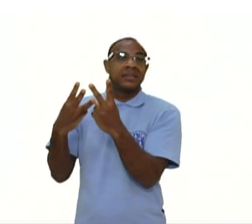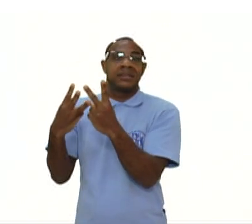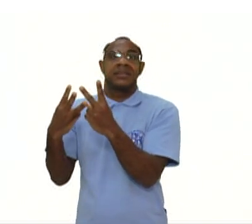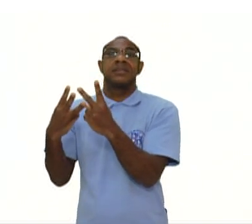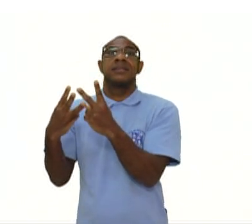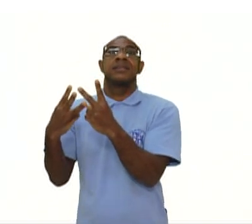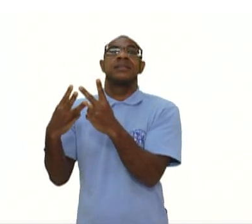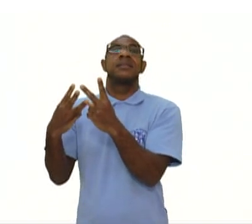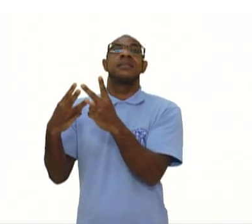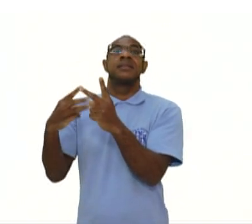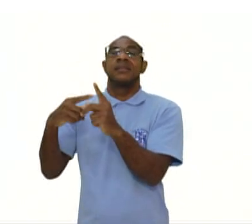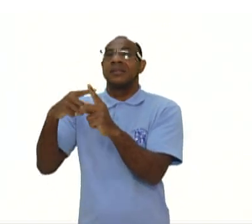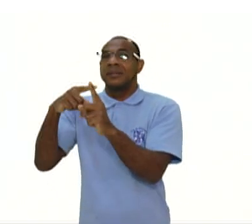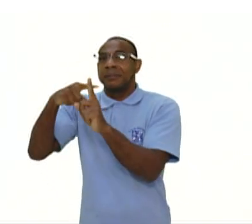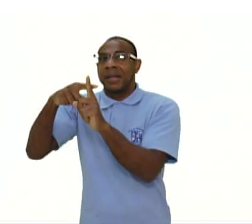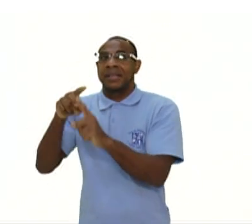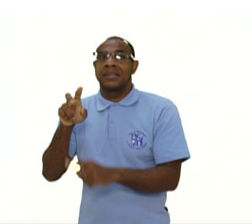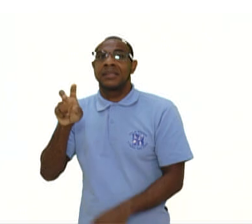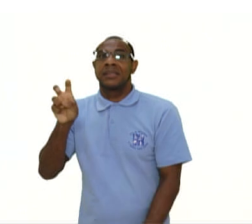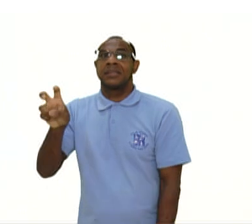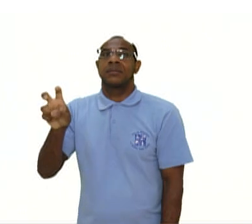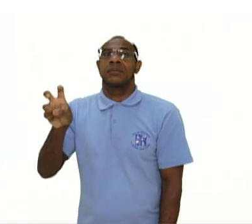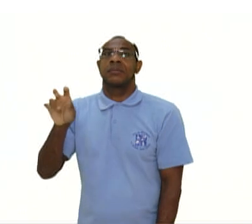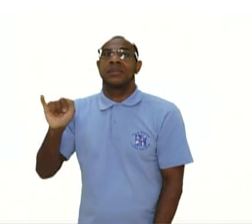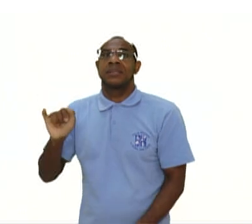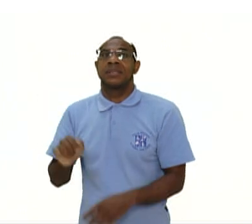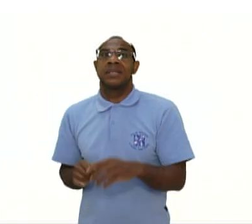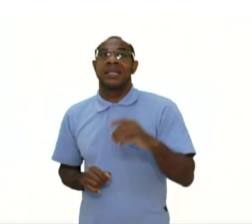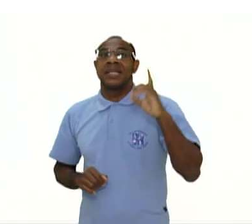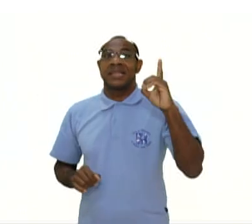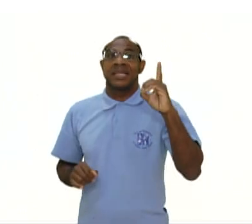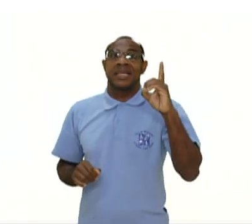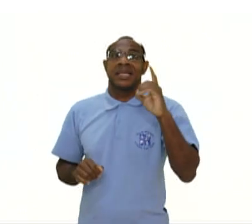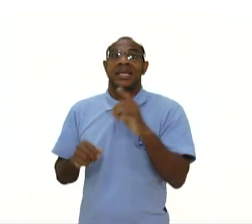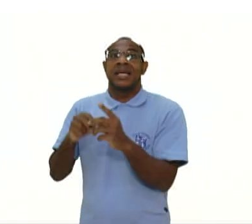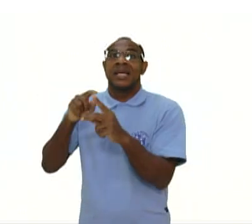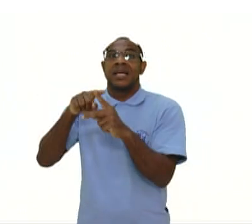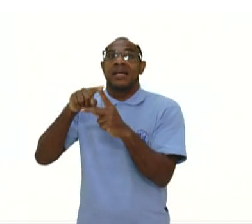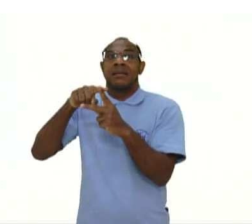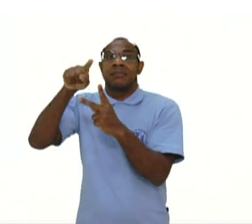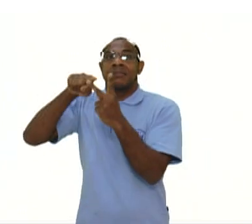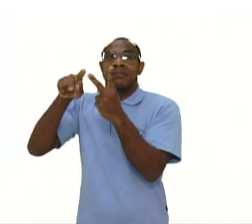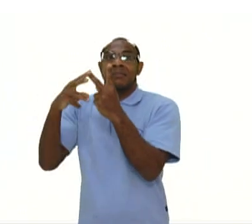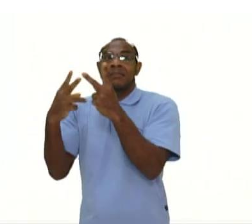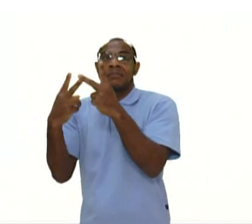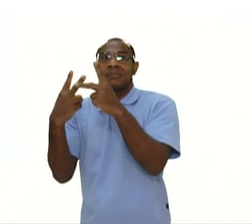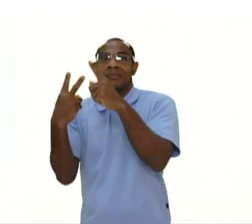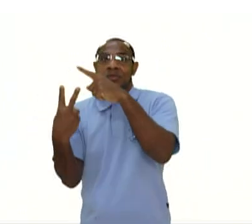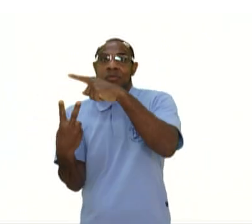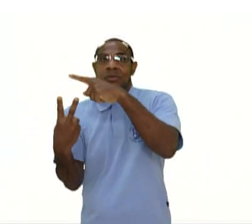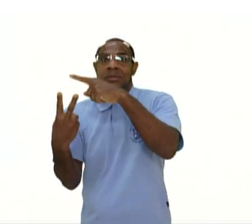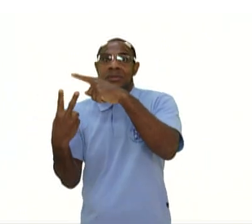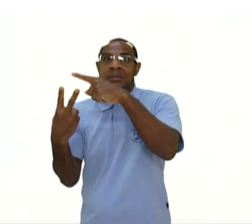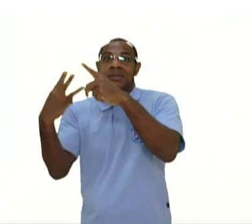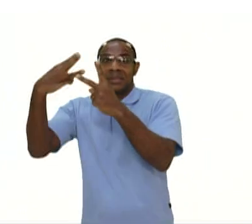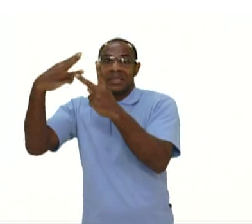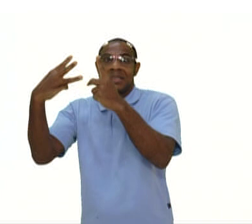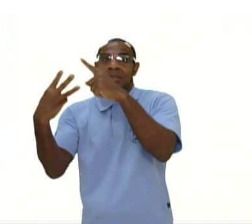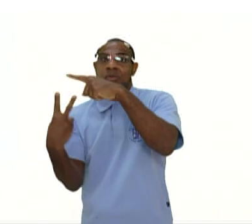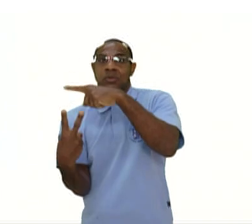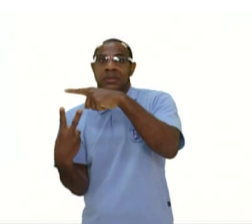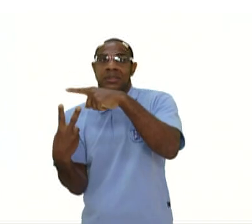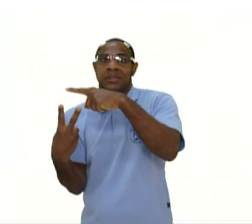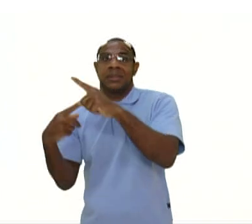D, x vezes y é raiz de 3 sobre 2 mais raiz de 3 sobre 2i. Alternativa E, x vezes